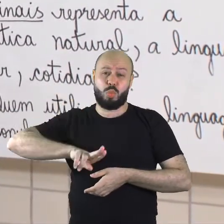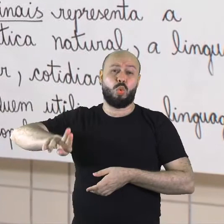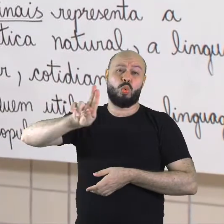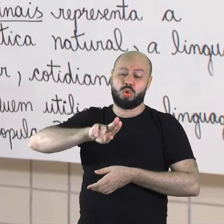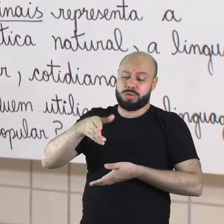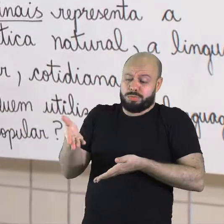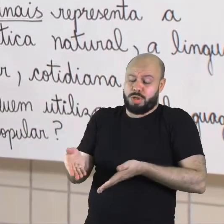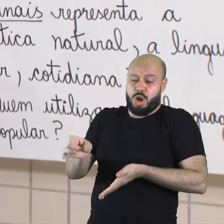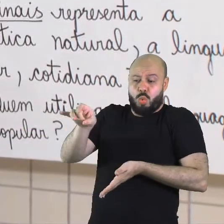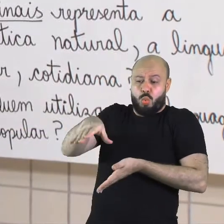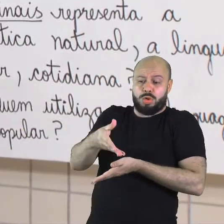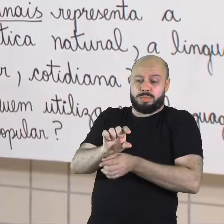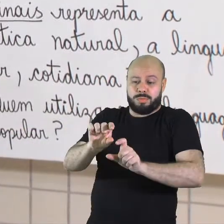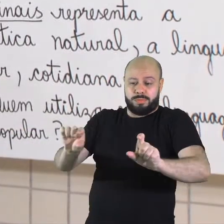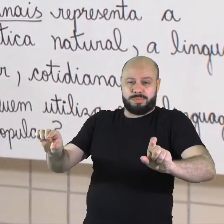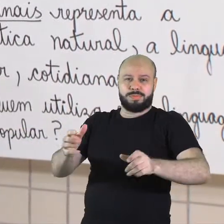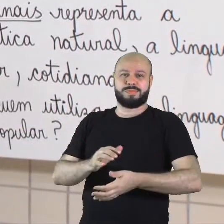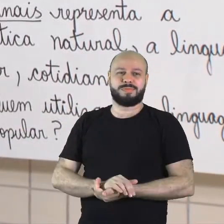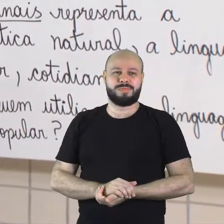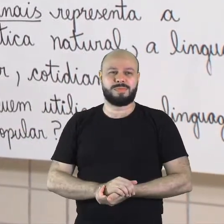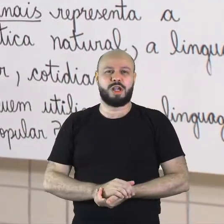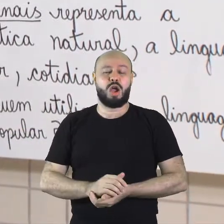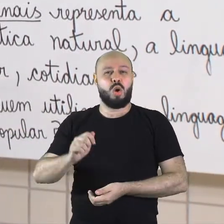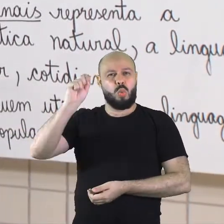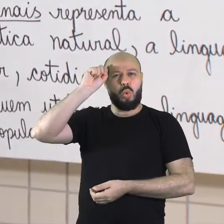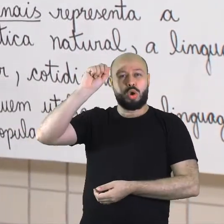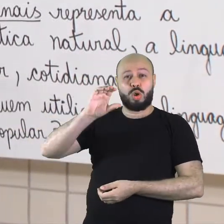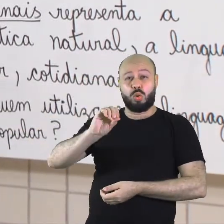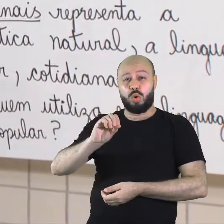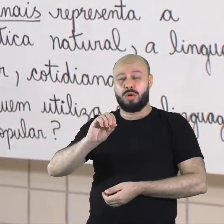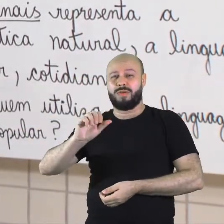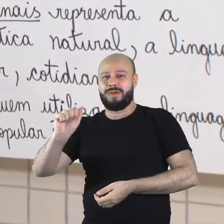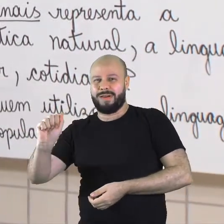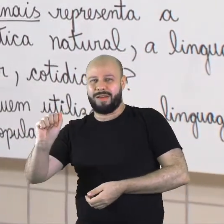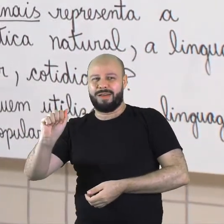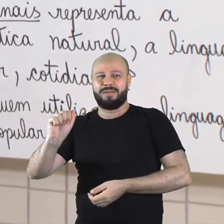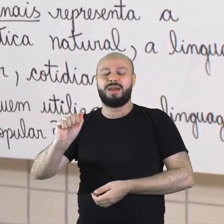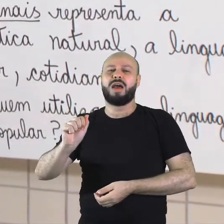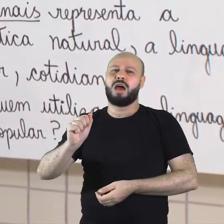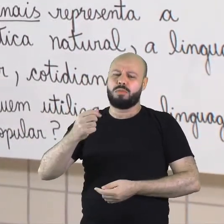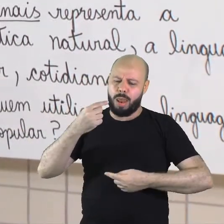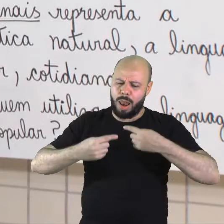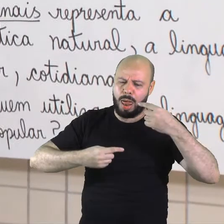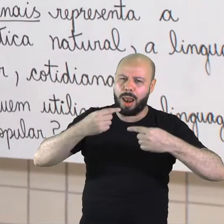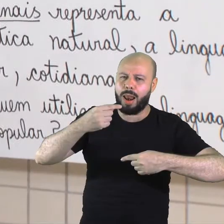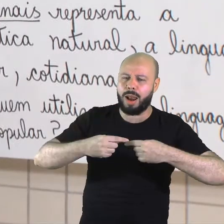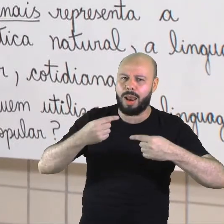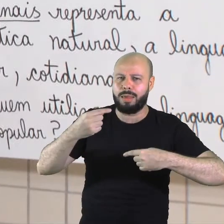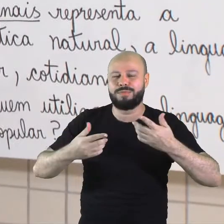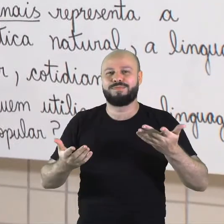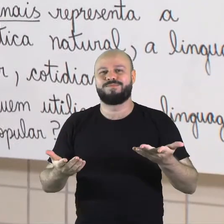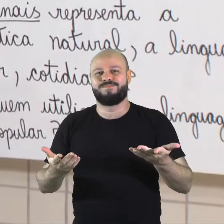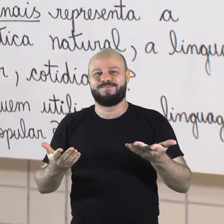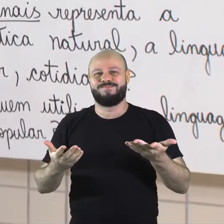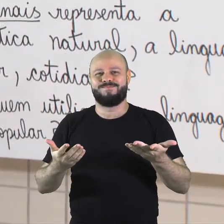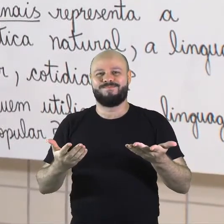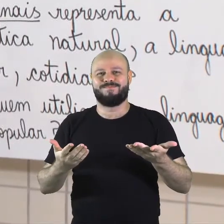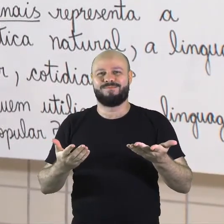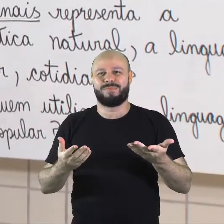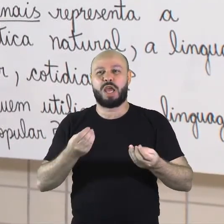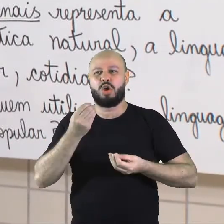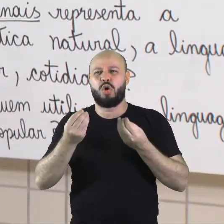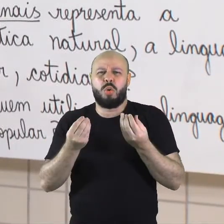né? Então, o Oswald de Andrade, ele coloca isso em discussão. Essa questão de você